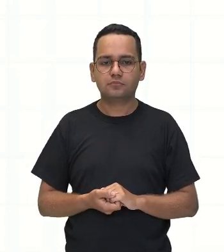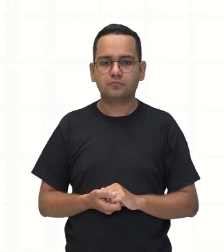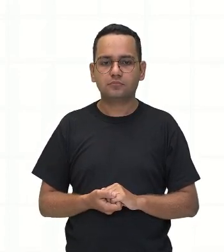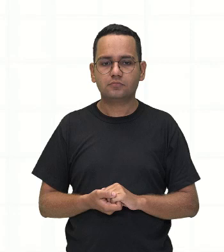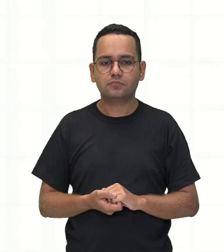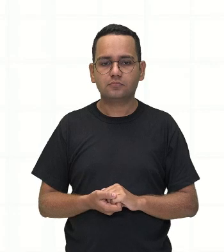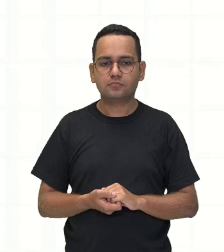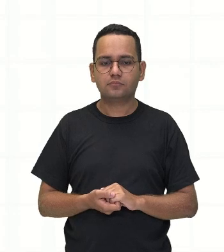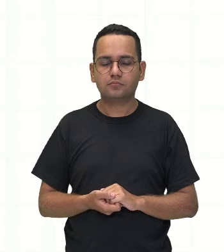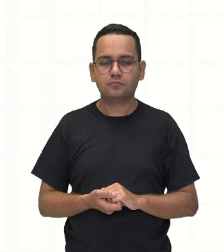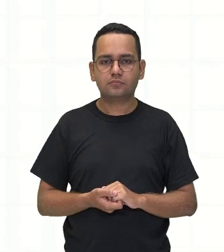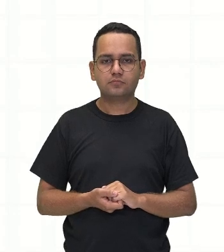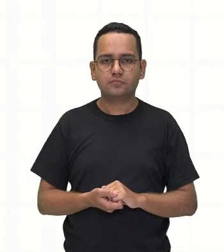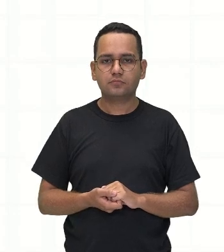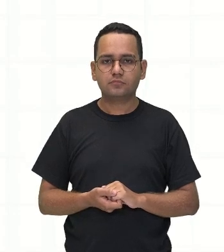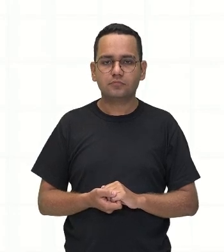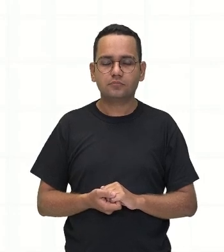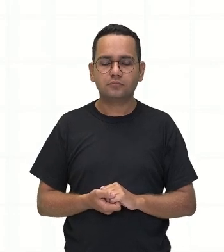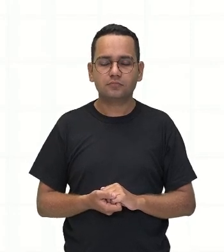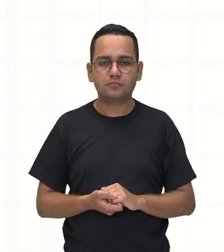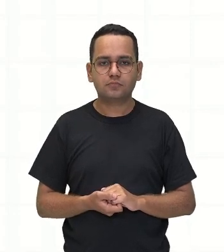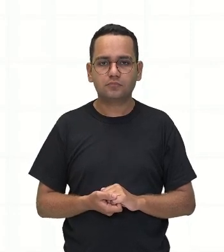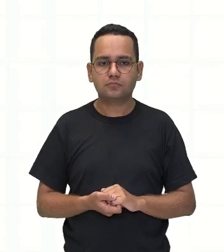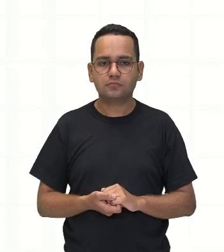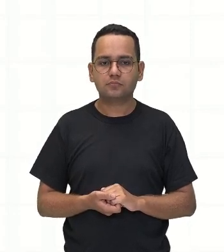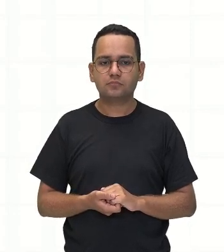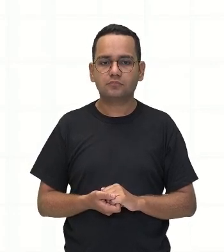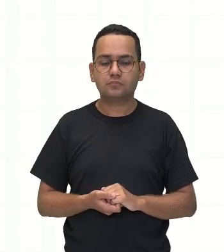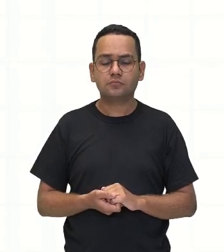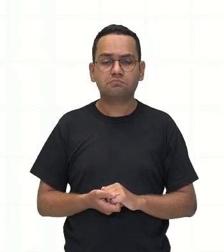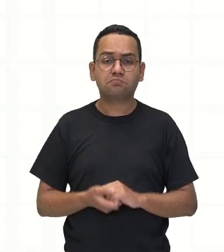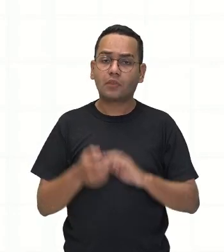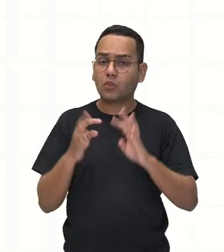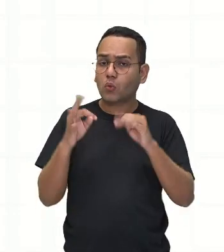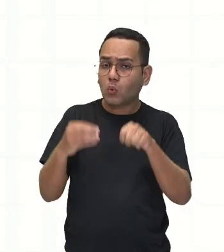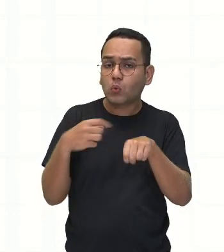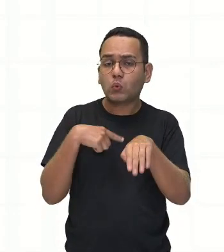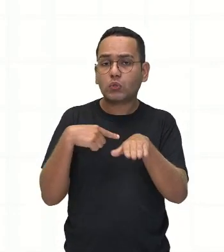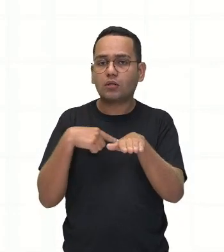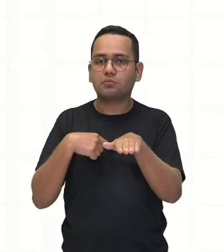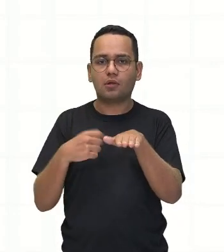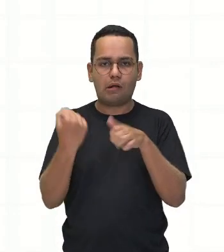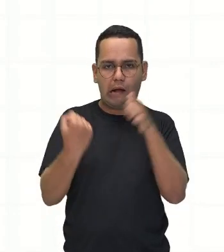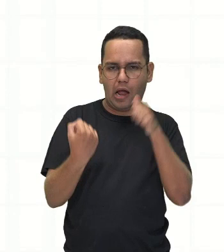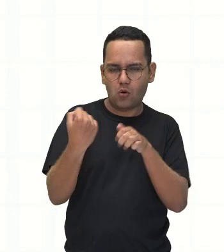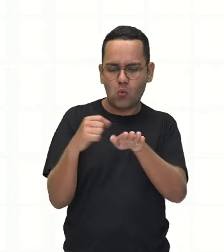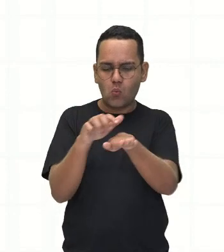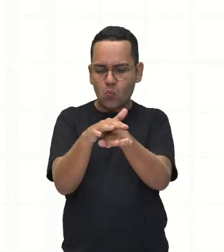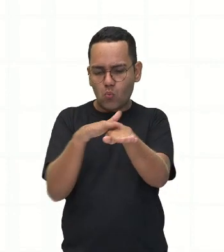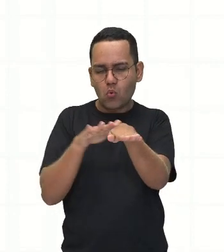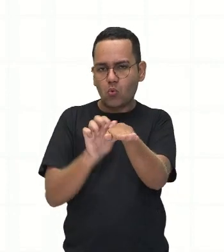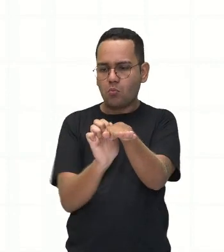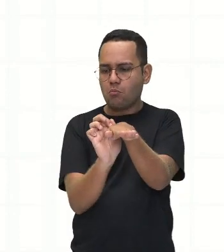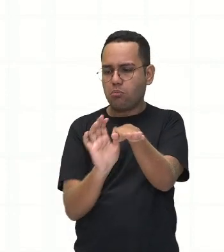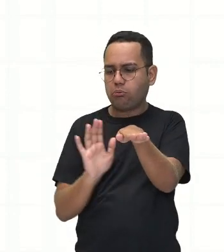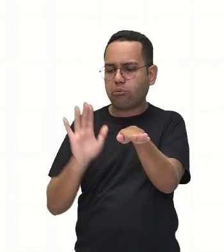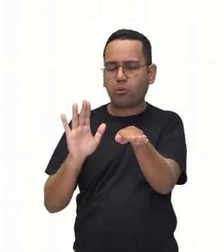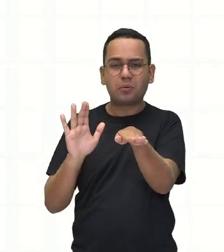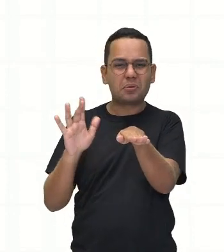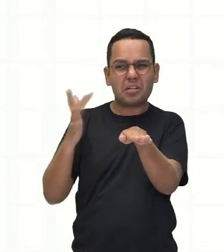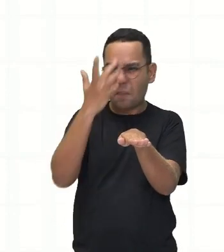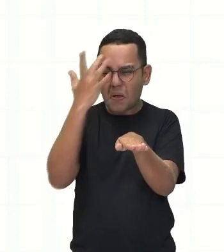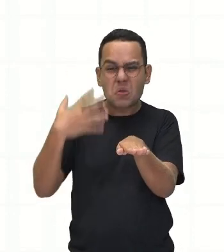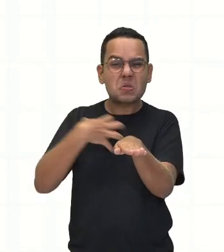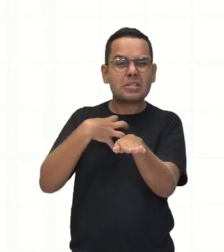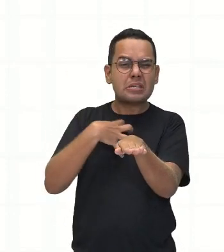como veículos automotores, lançaram uma fumaça que você ficou passando mal, né? Então,